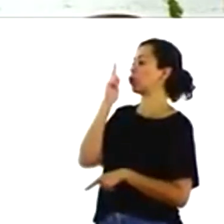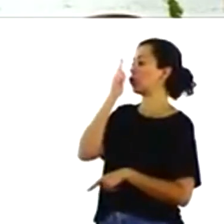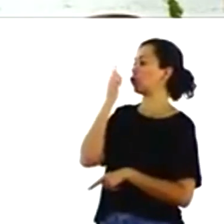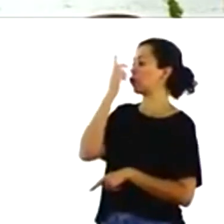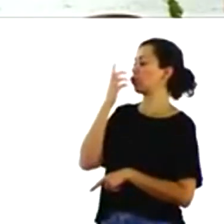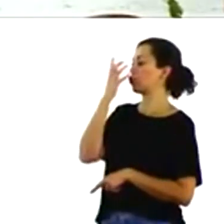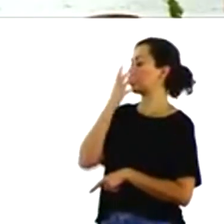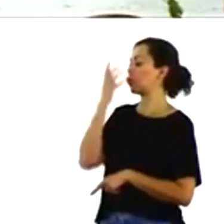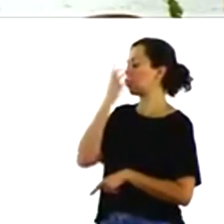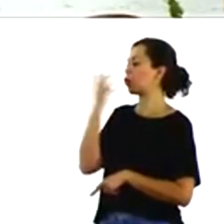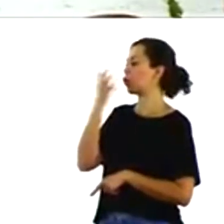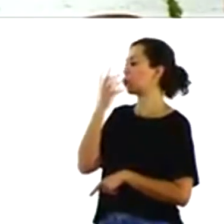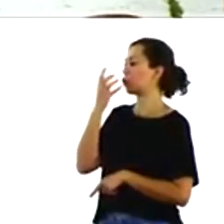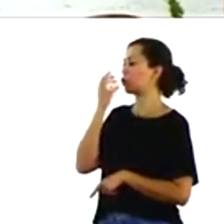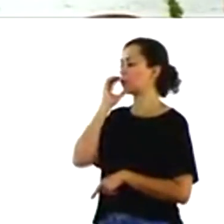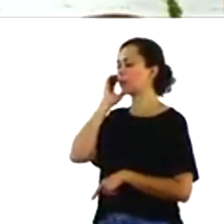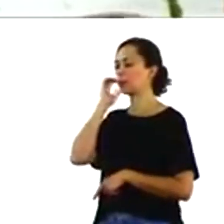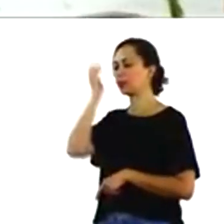eu estou na rua.